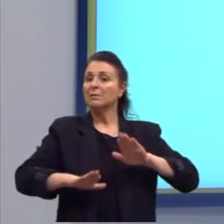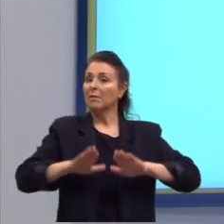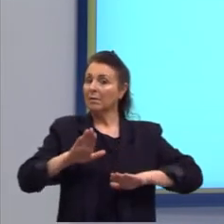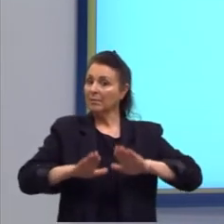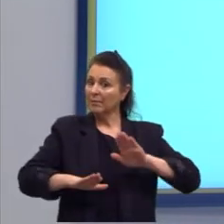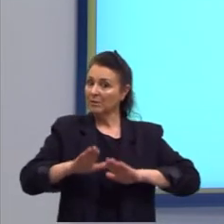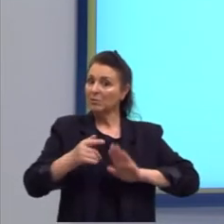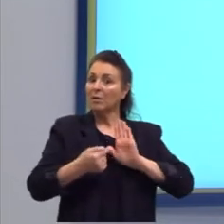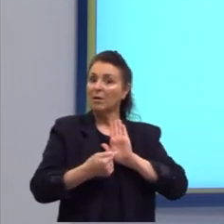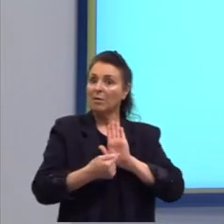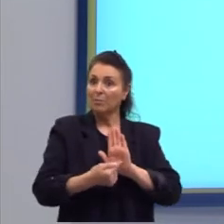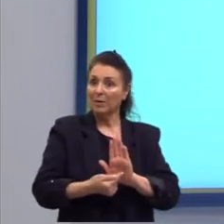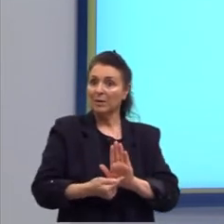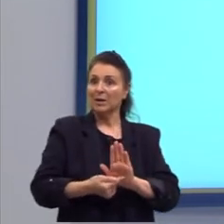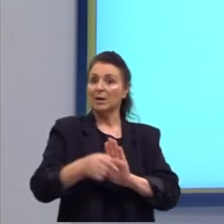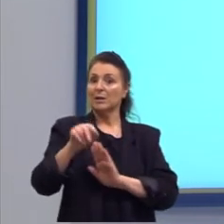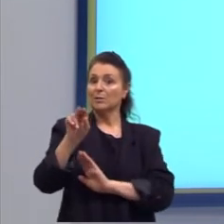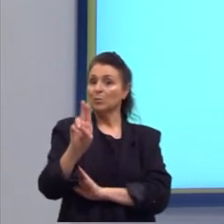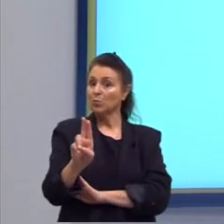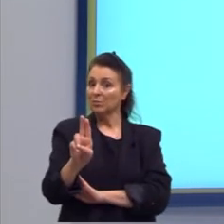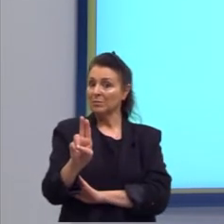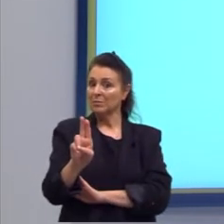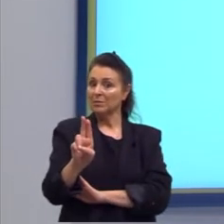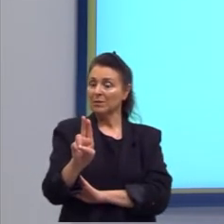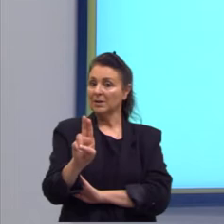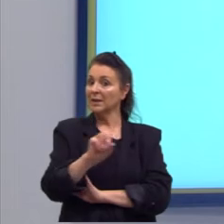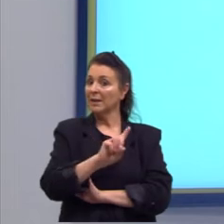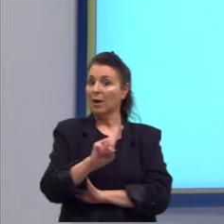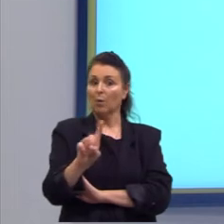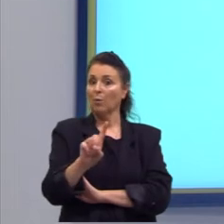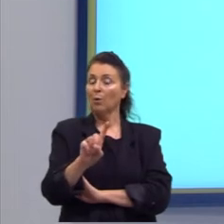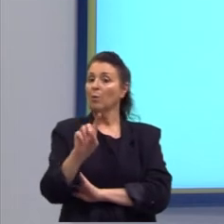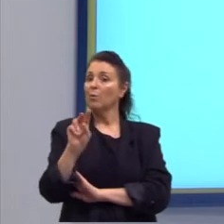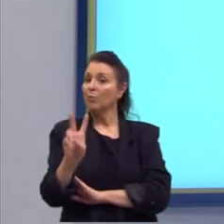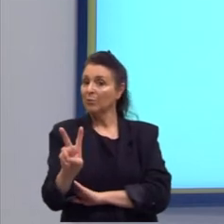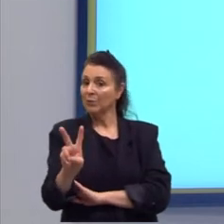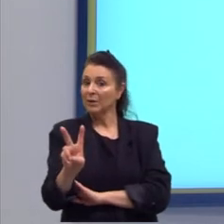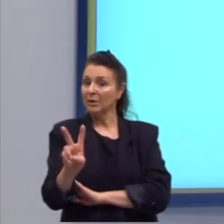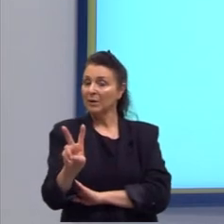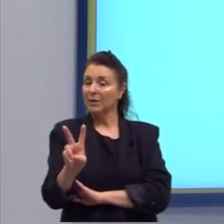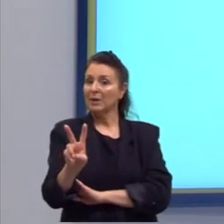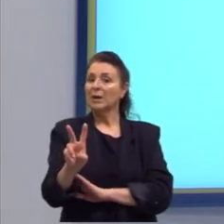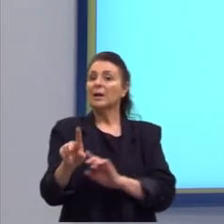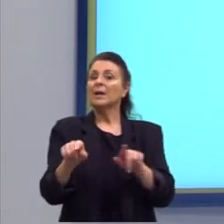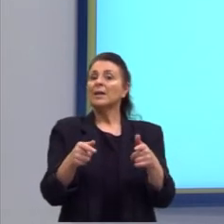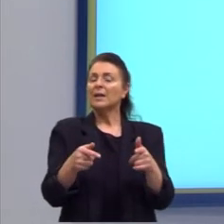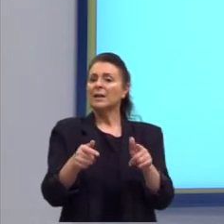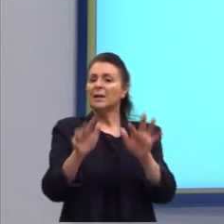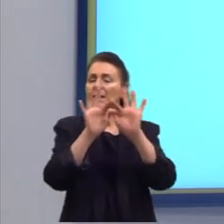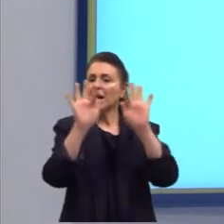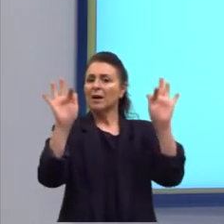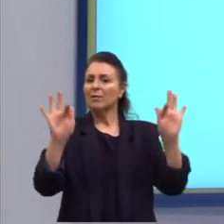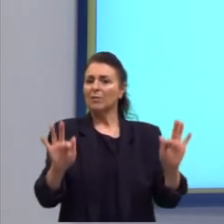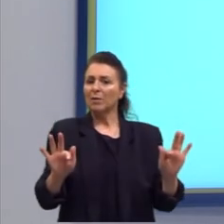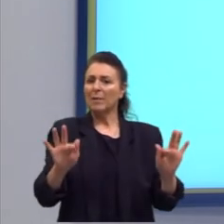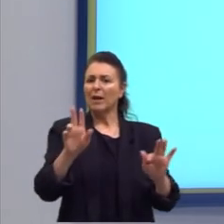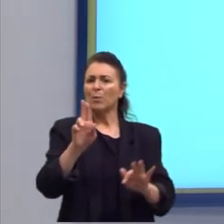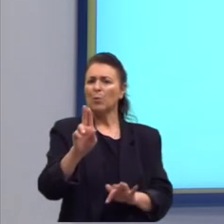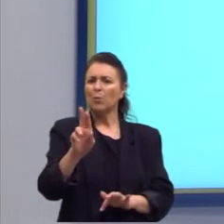como eu já disse não pode aparecer um né e muitas pessoas acabam associando essa fórmula aqui com